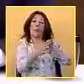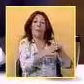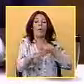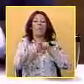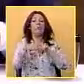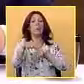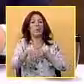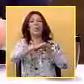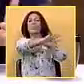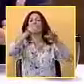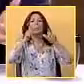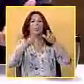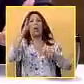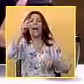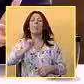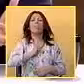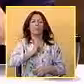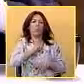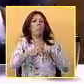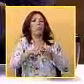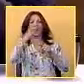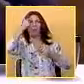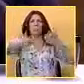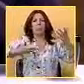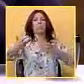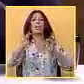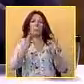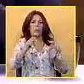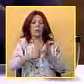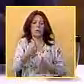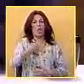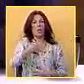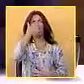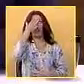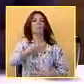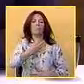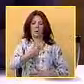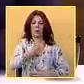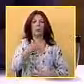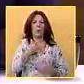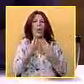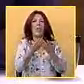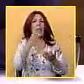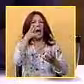porque todo o ser humano é um animal político, portanto, é uma necessidade minha de dar, neste